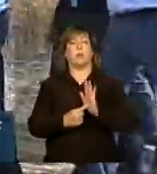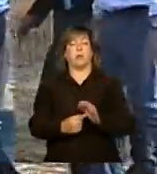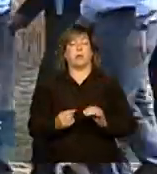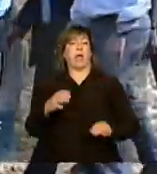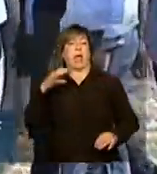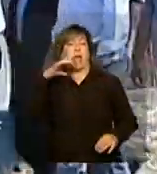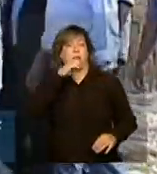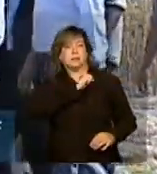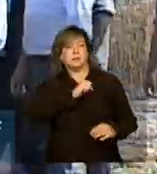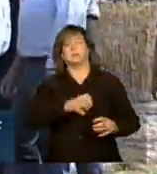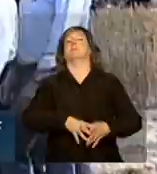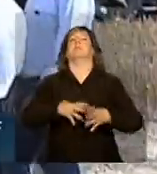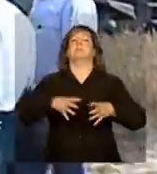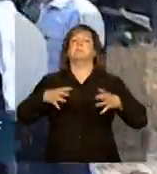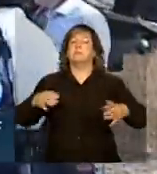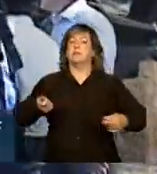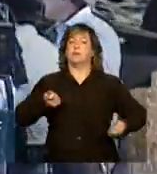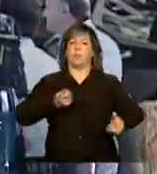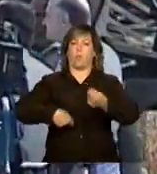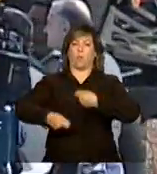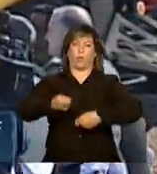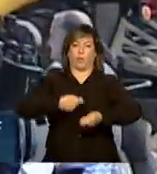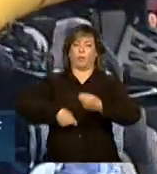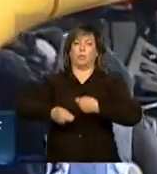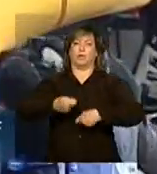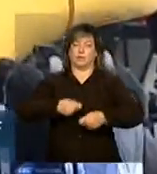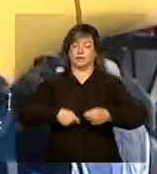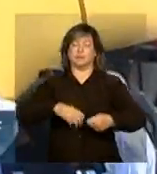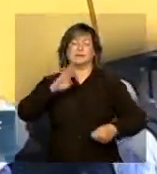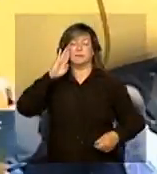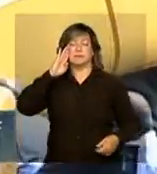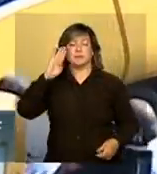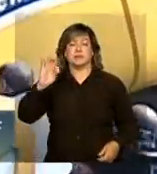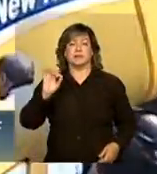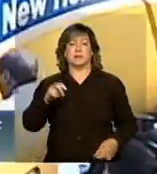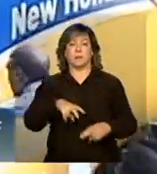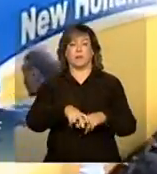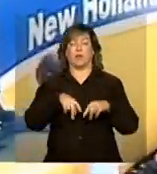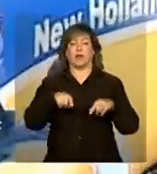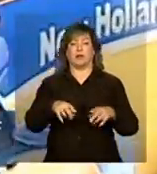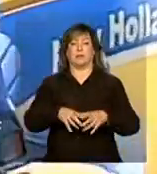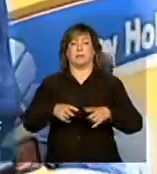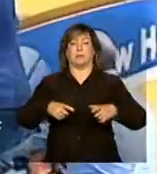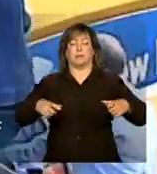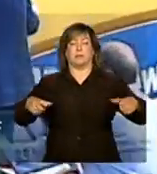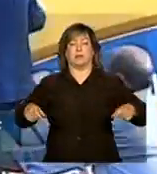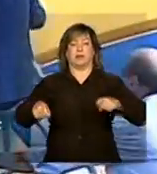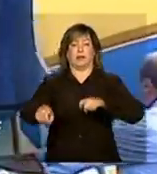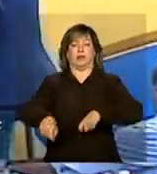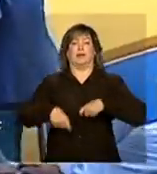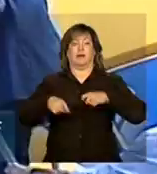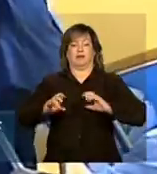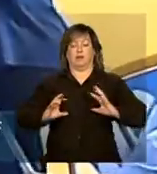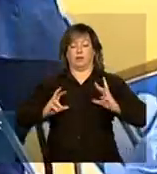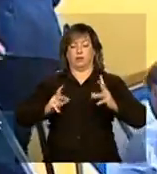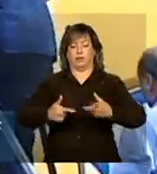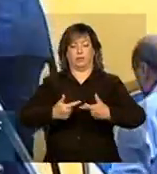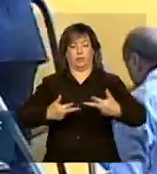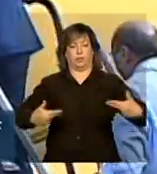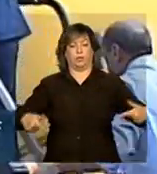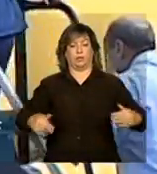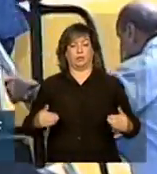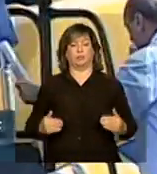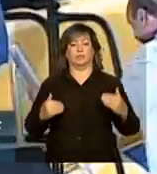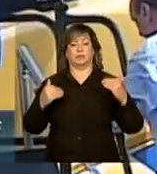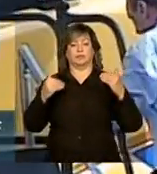rápido ento econômico principalmente aí por conta desse crescimento agrícola né desse desse impulso